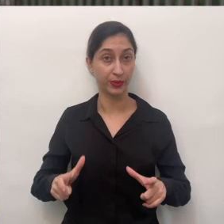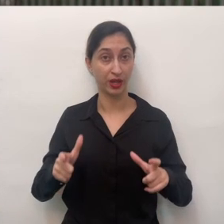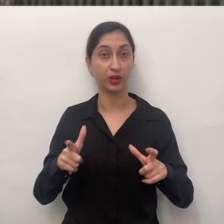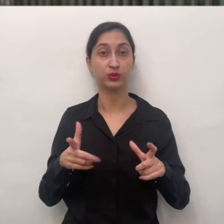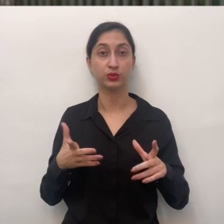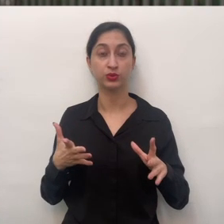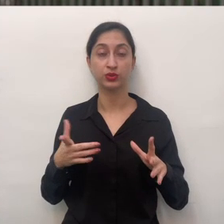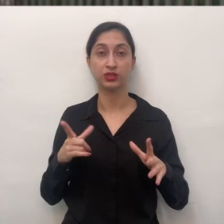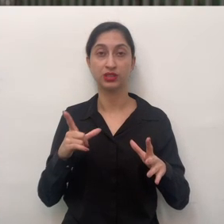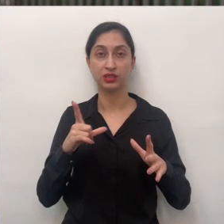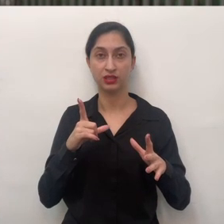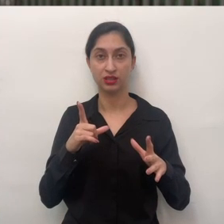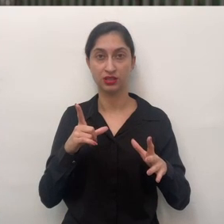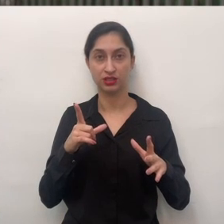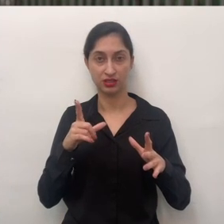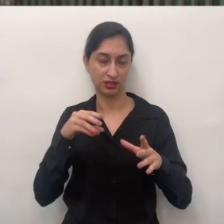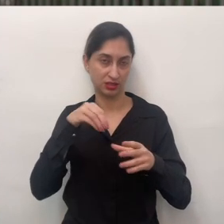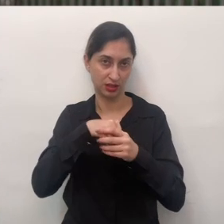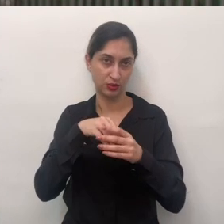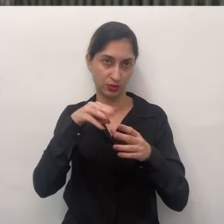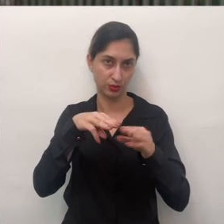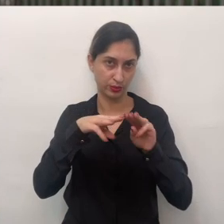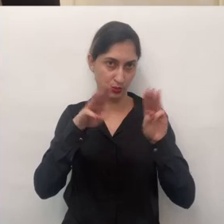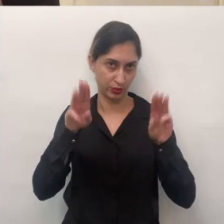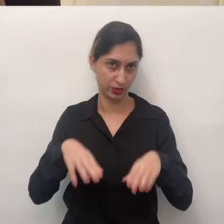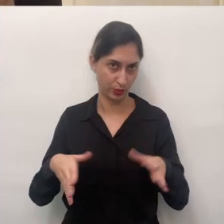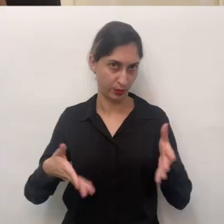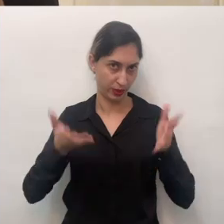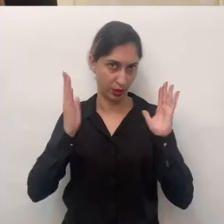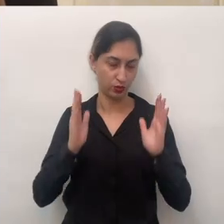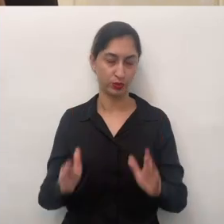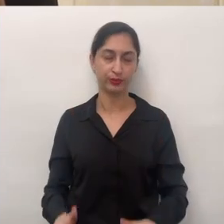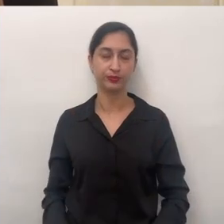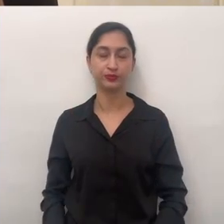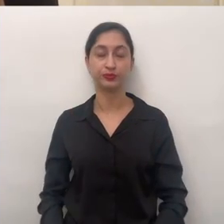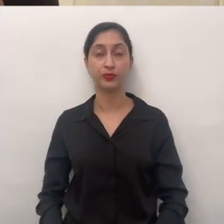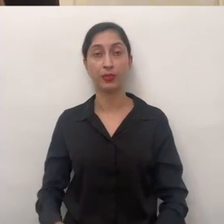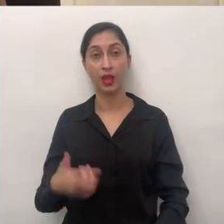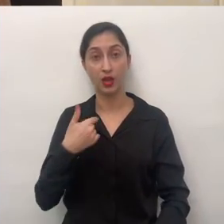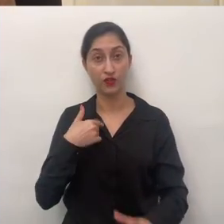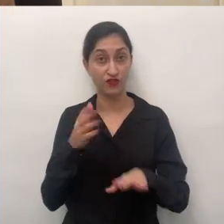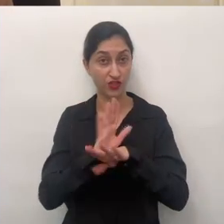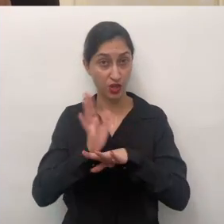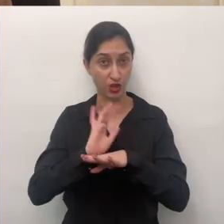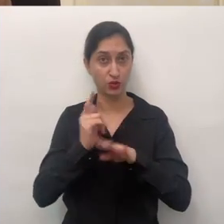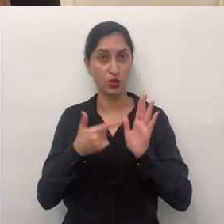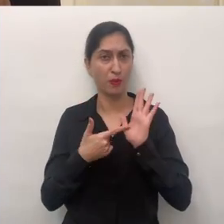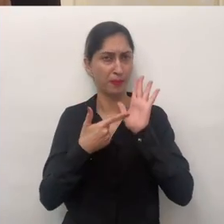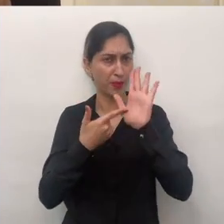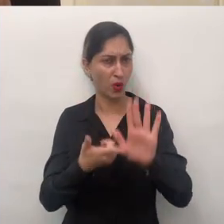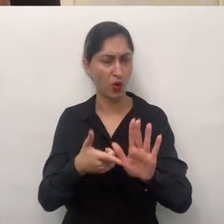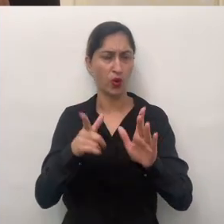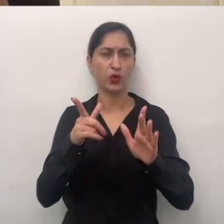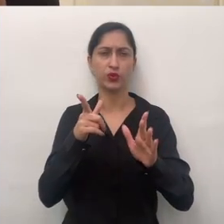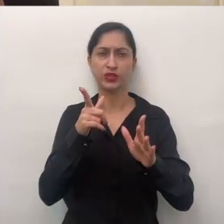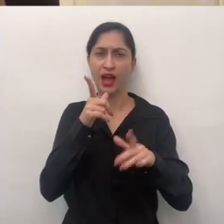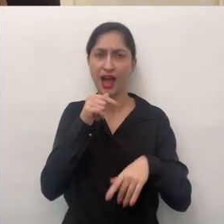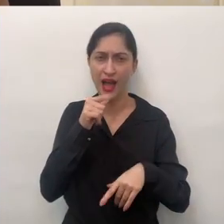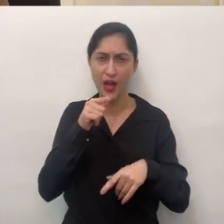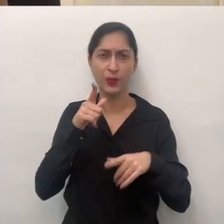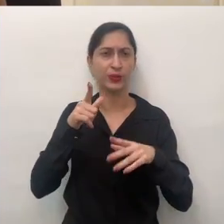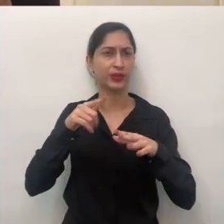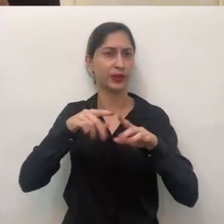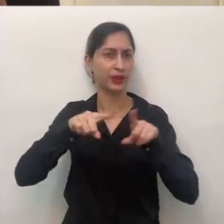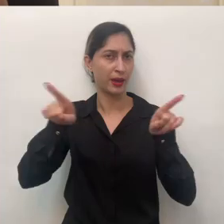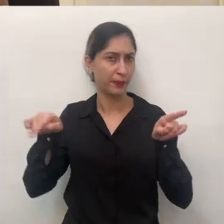se alimentavam na caixa d'água do prédio. Os vídeos que eu apresentei, né, das águas, da Lagoa da